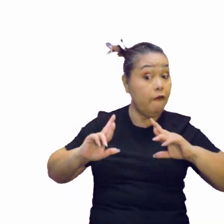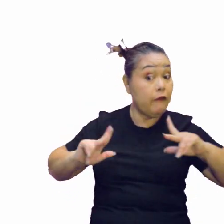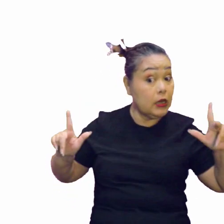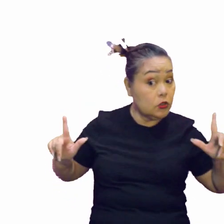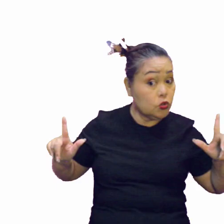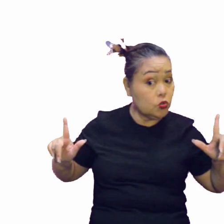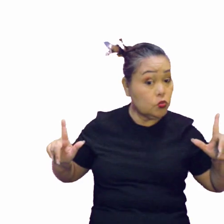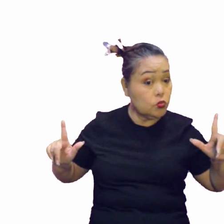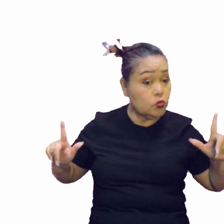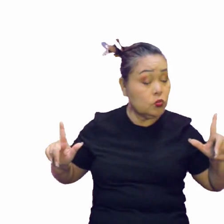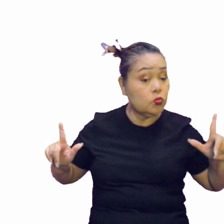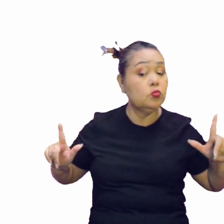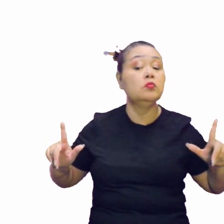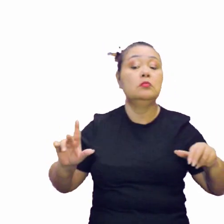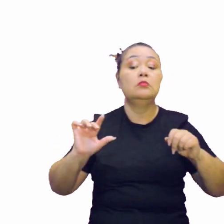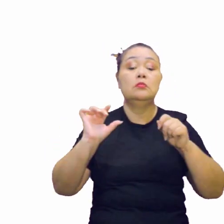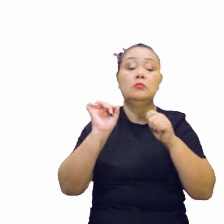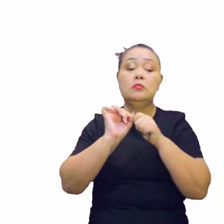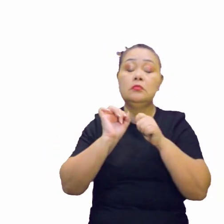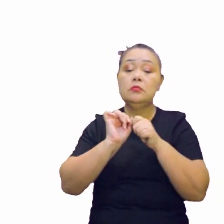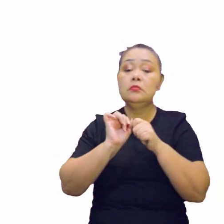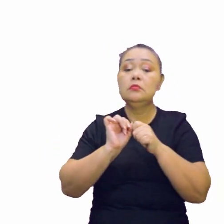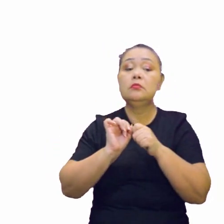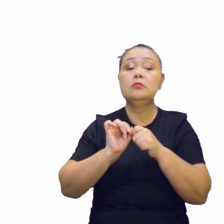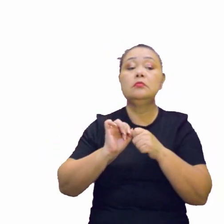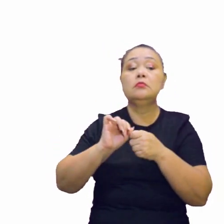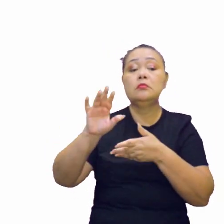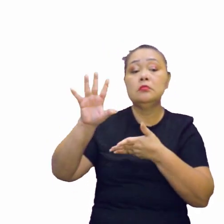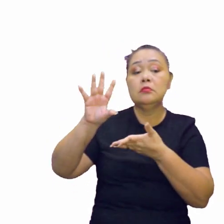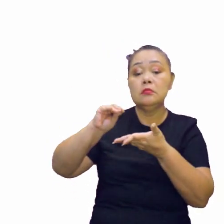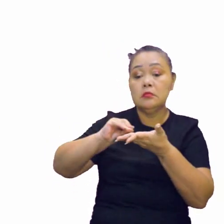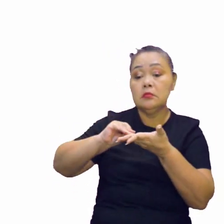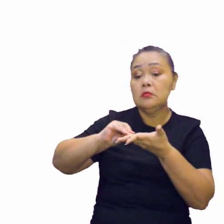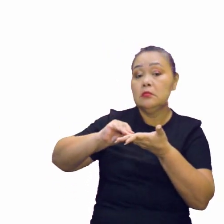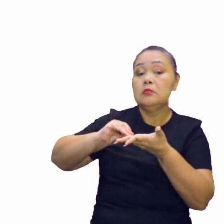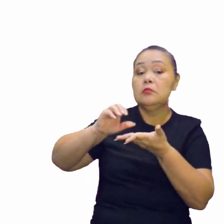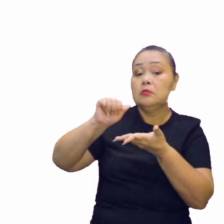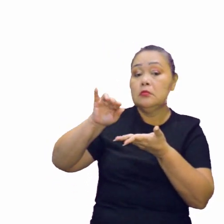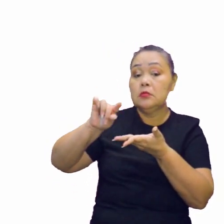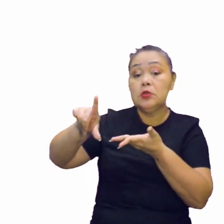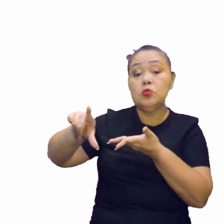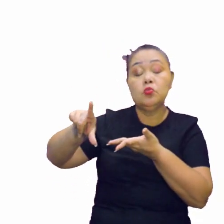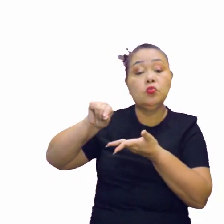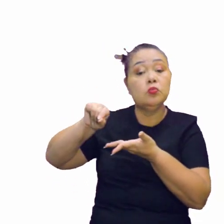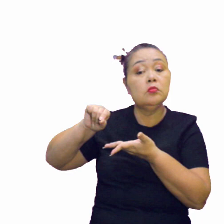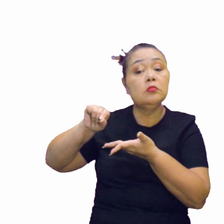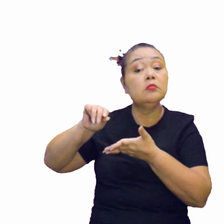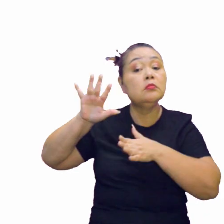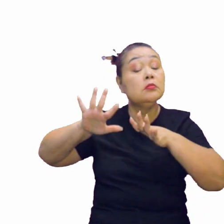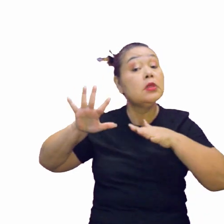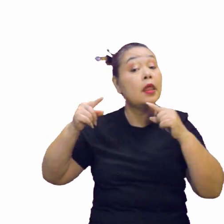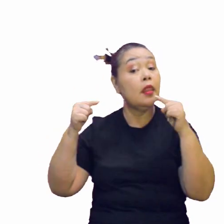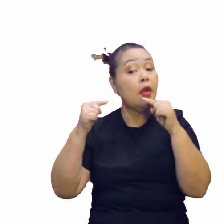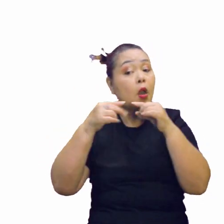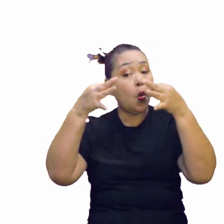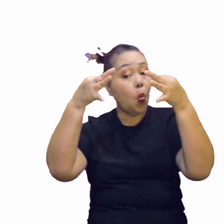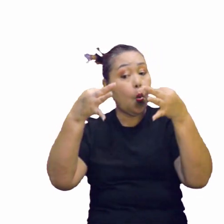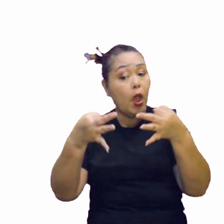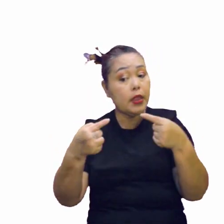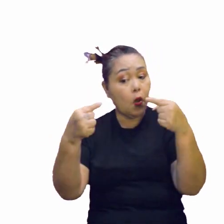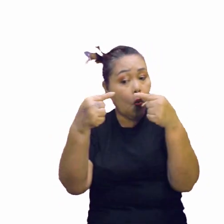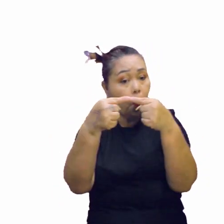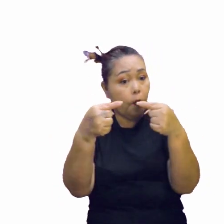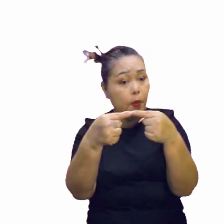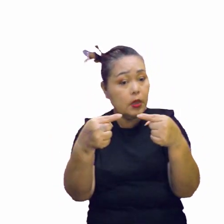O eixo do modelo dos SAFs escolhido depende da correta combinação dos seus componentes com base